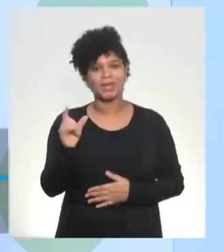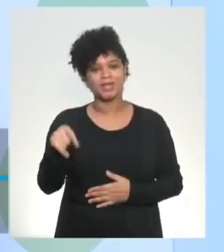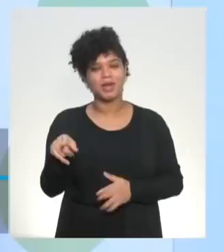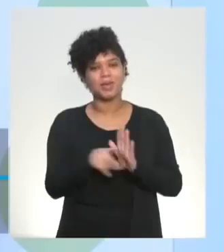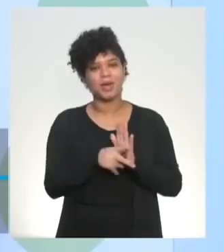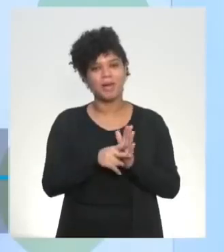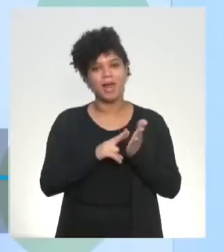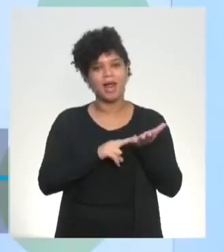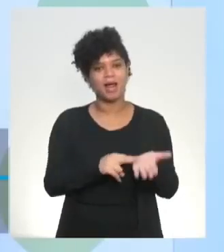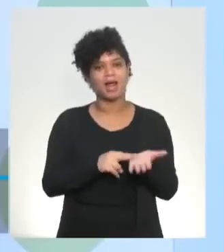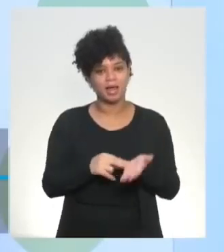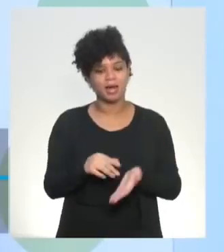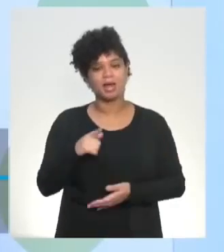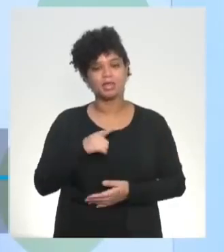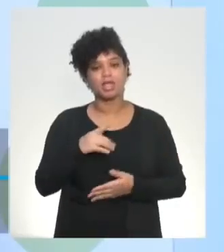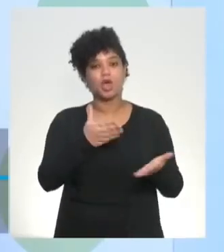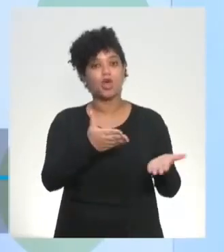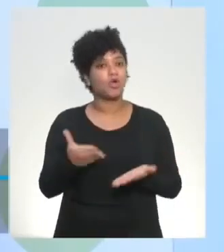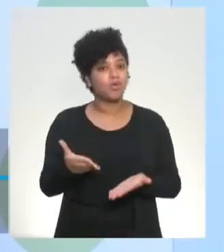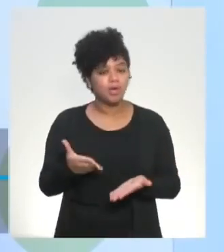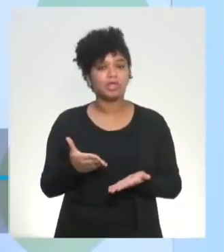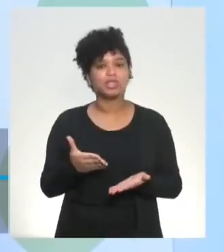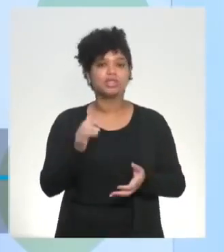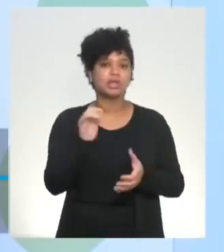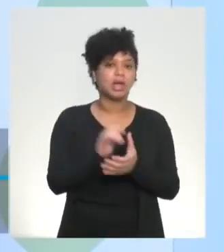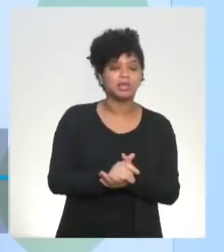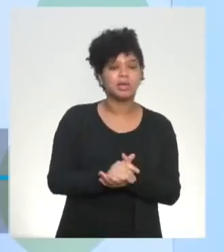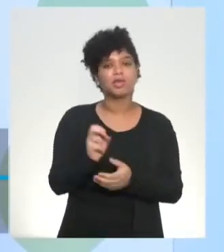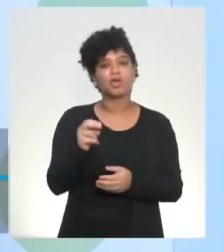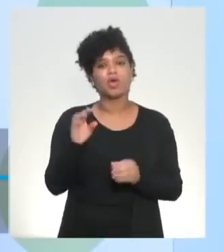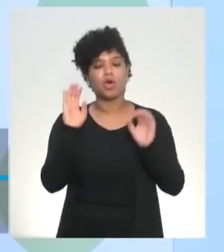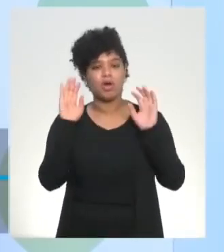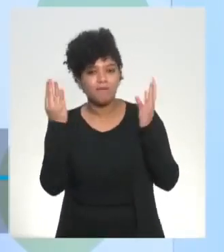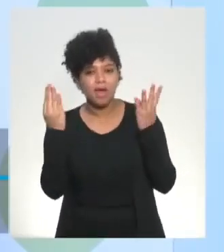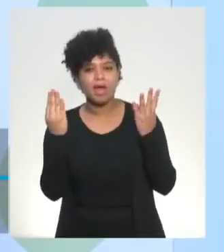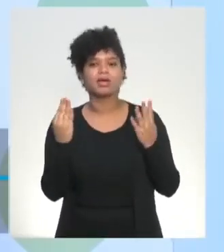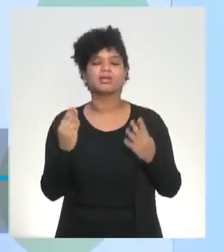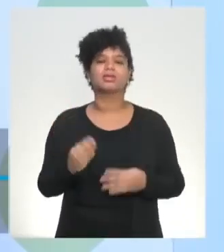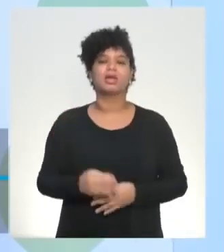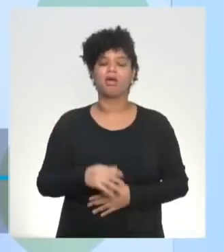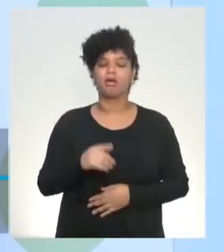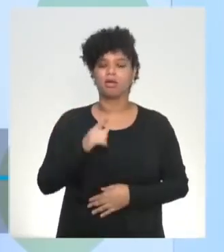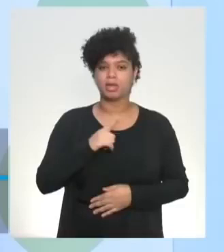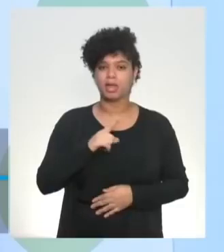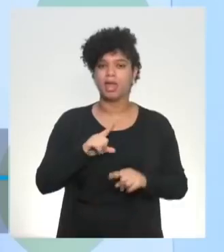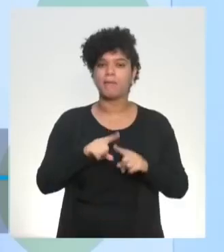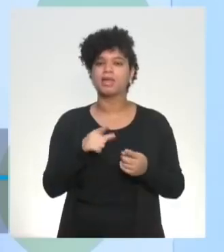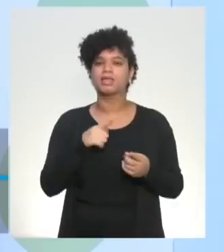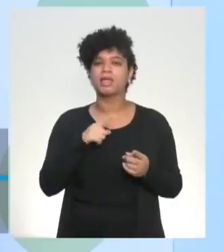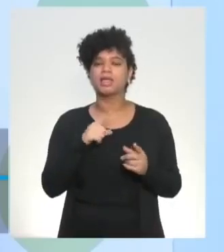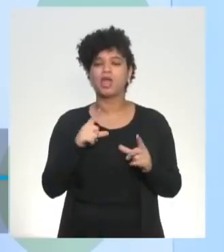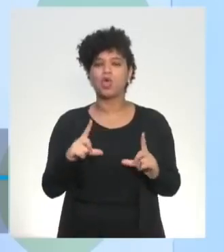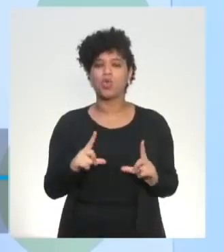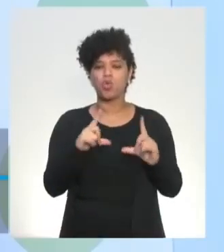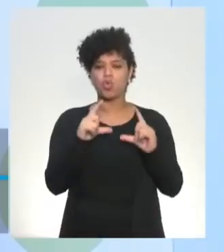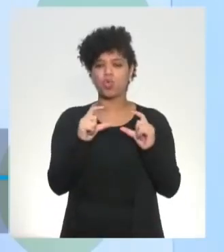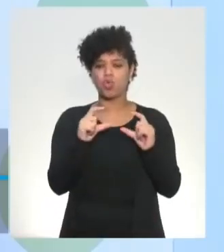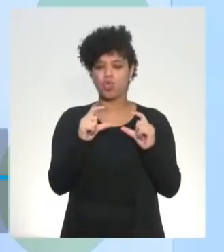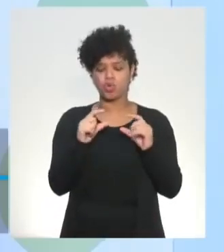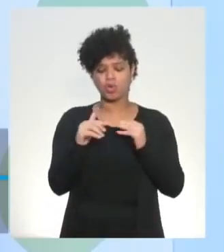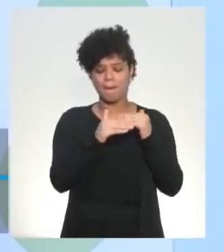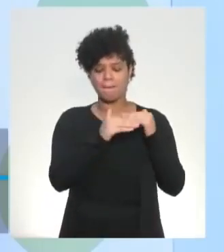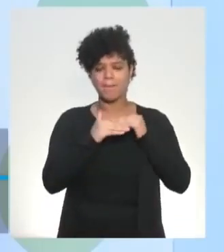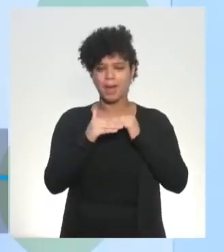né? Você mandar convites, por exemplo, de casamento, de festa, a gente mandava carta, né? Só que um texto bem mais abreviado, padrão, né?